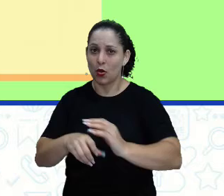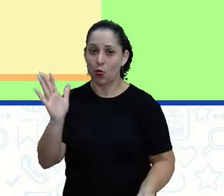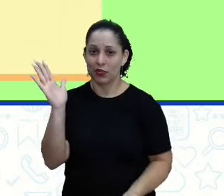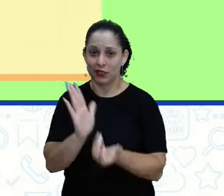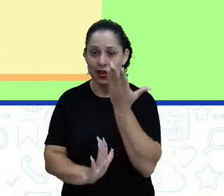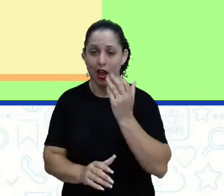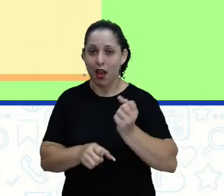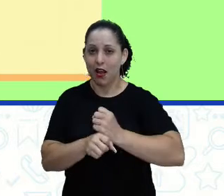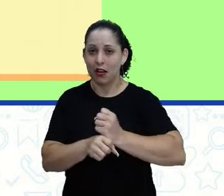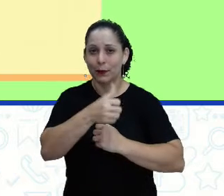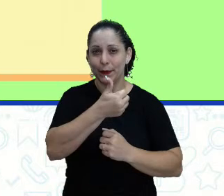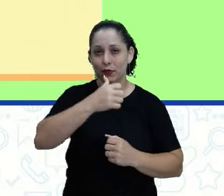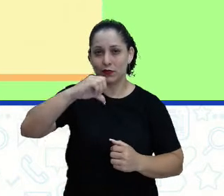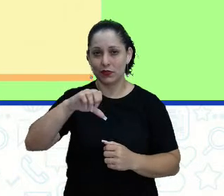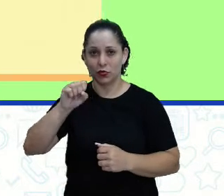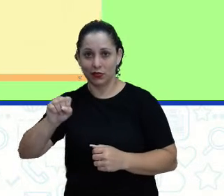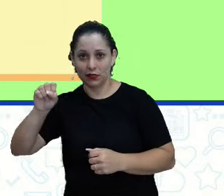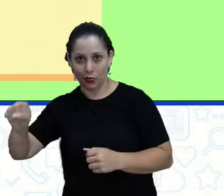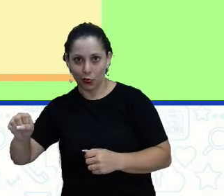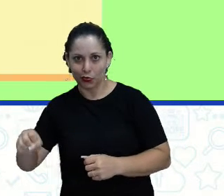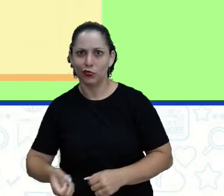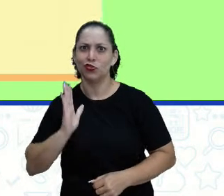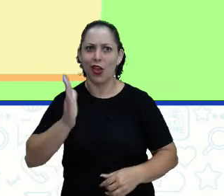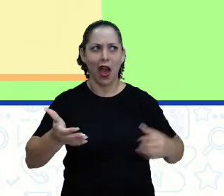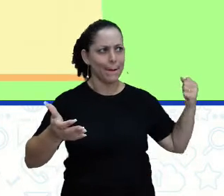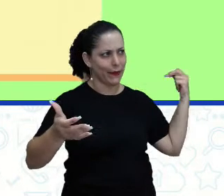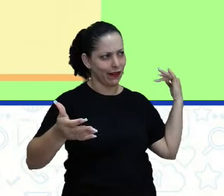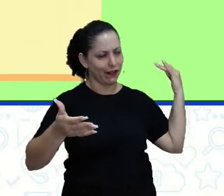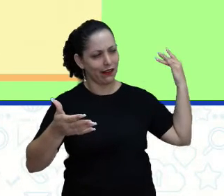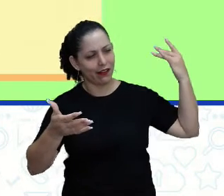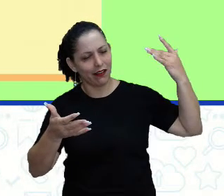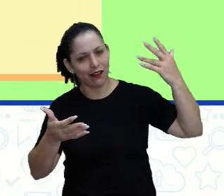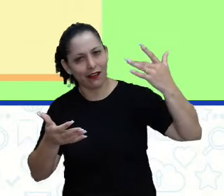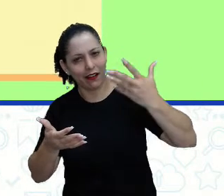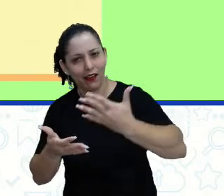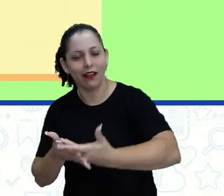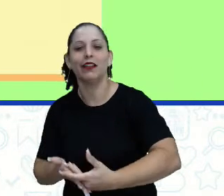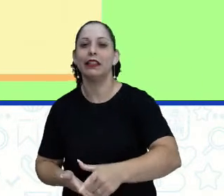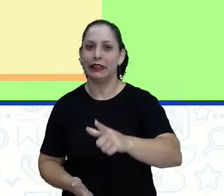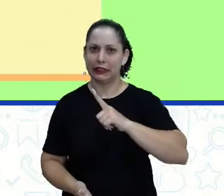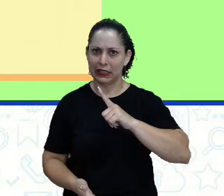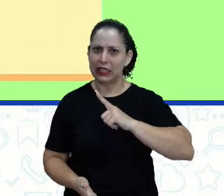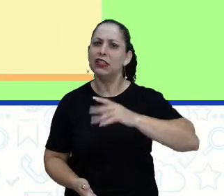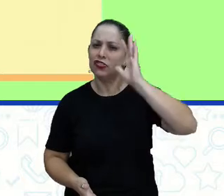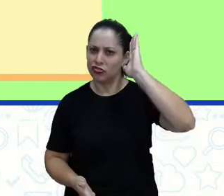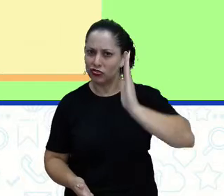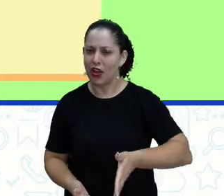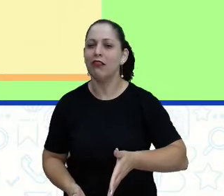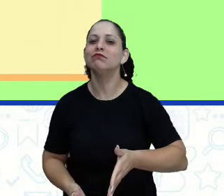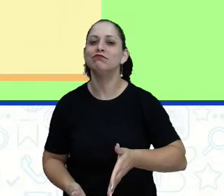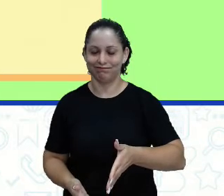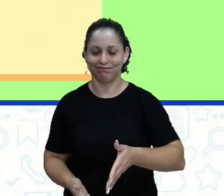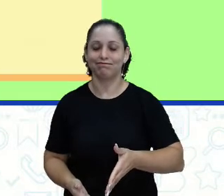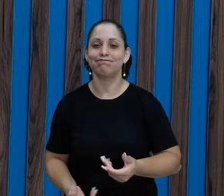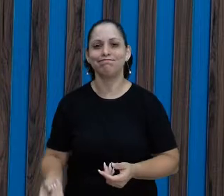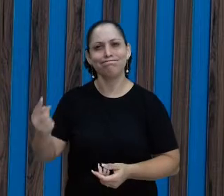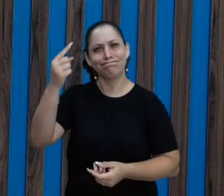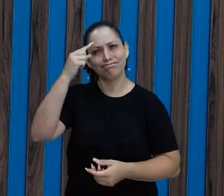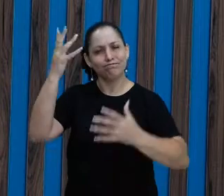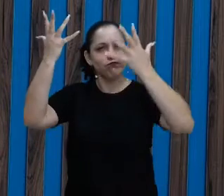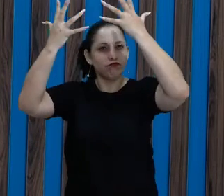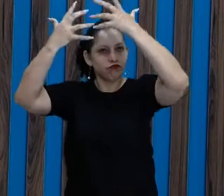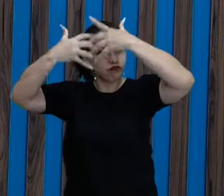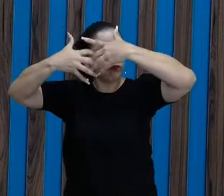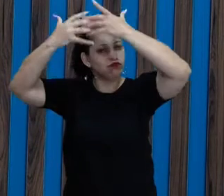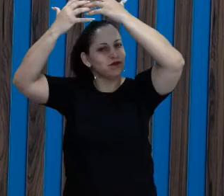1988. Então, vejam quanto tempo já que a gente tem isso assegurado. E aí já deixo a reflexão. Se já tem